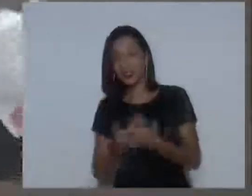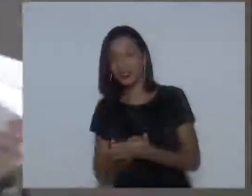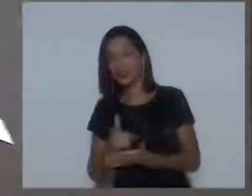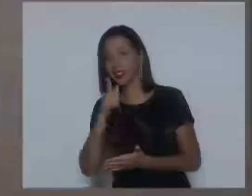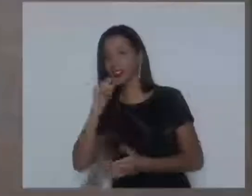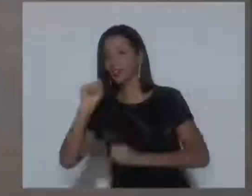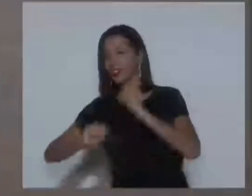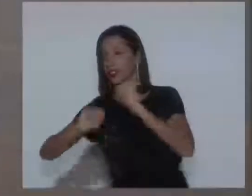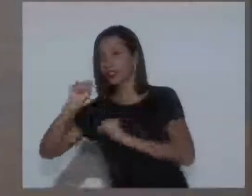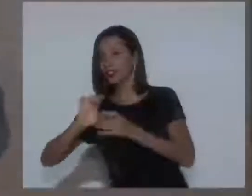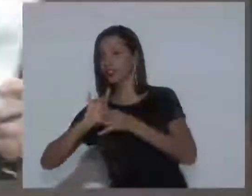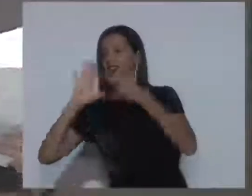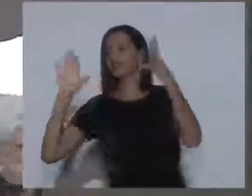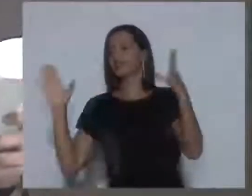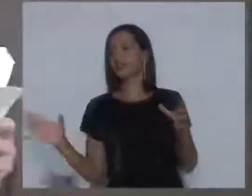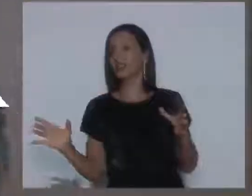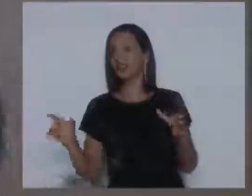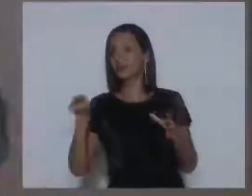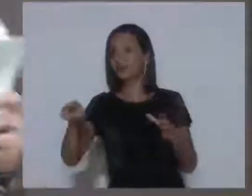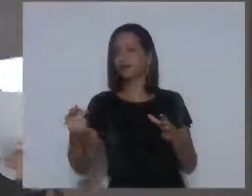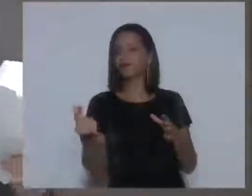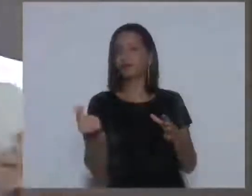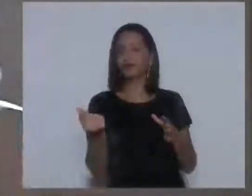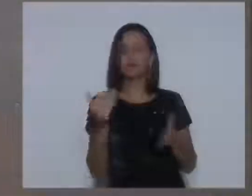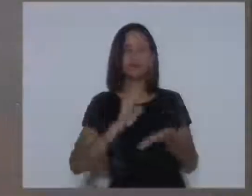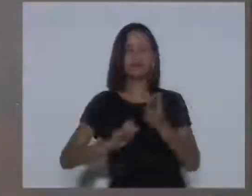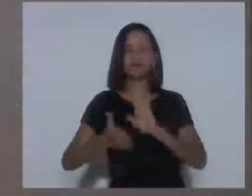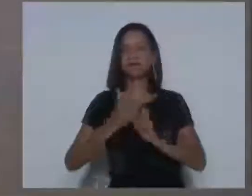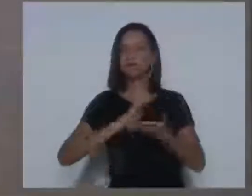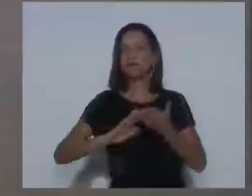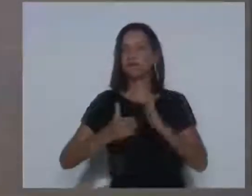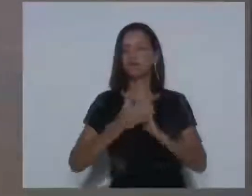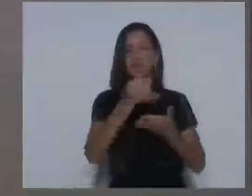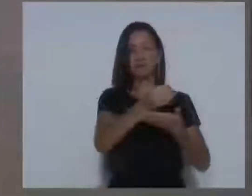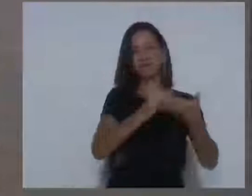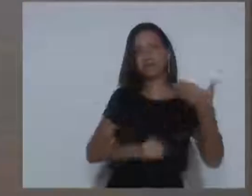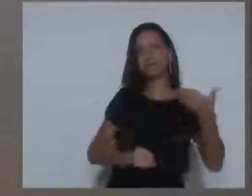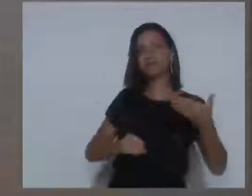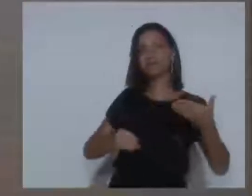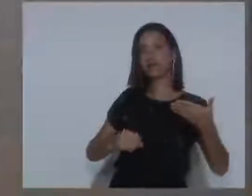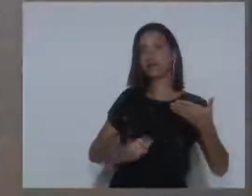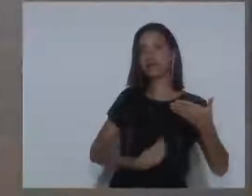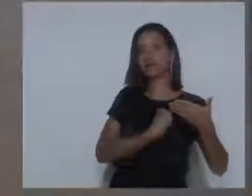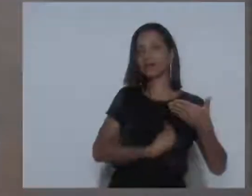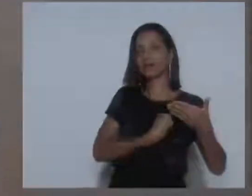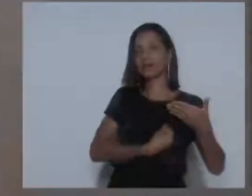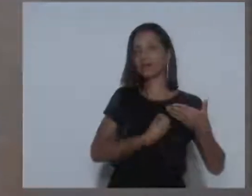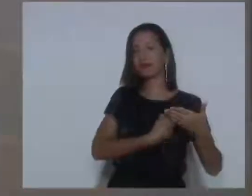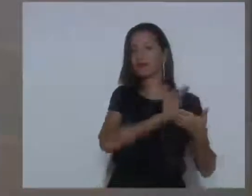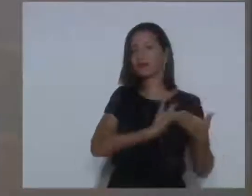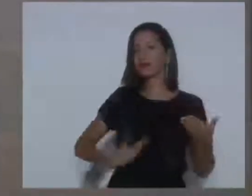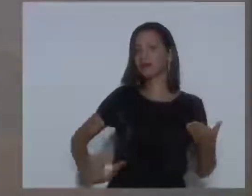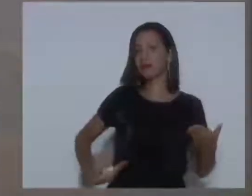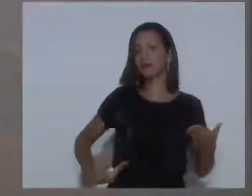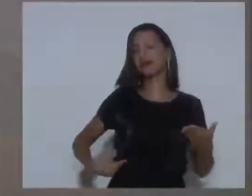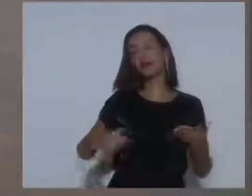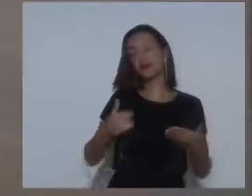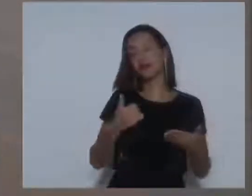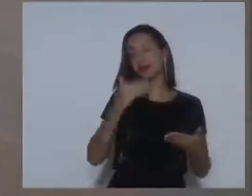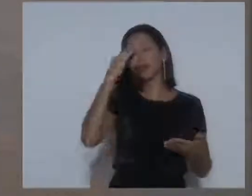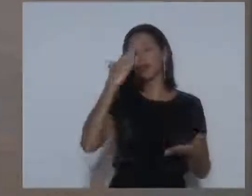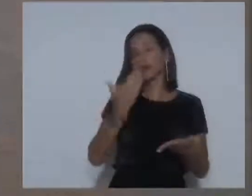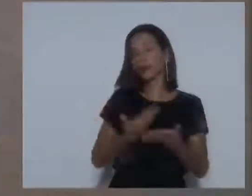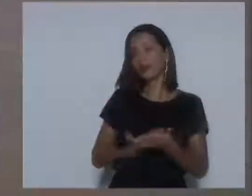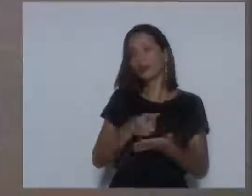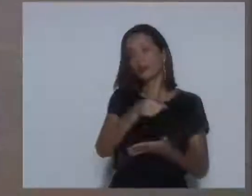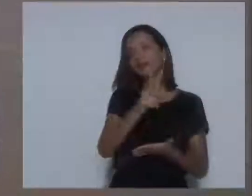tão independente que o recurso da Sanebave não tem nada a ver com o orçamento público. É um absoluto erro que eu gostaria que o